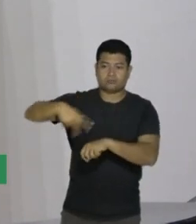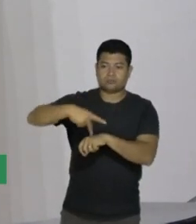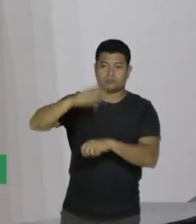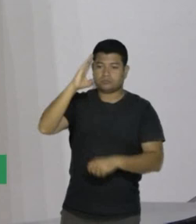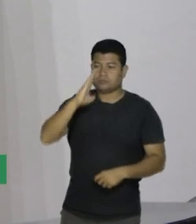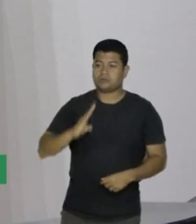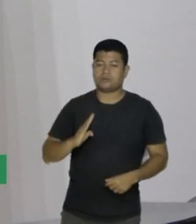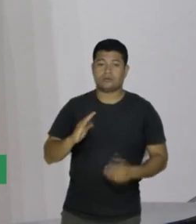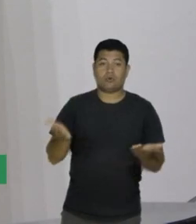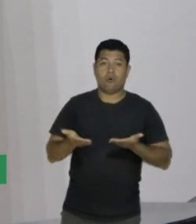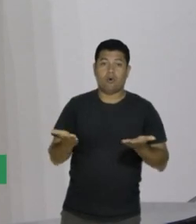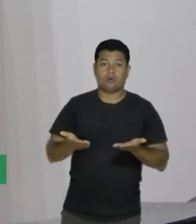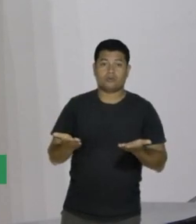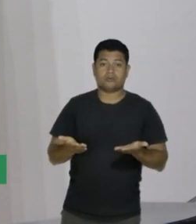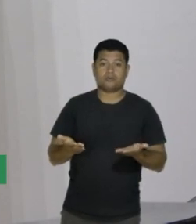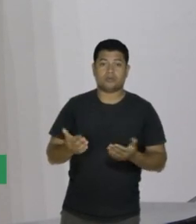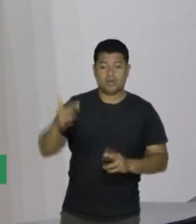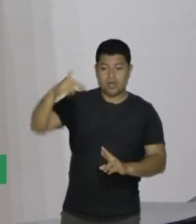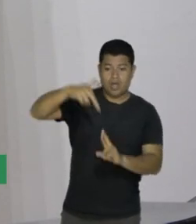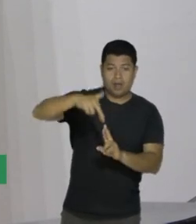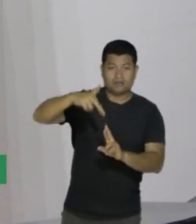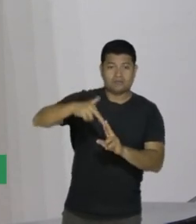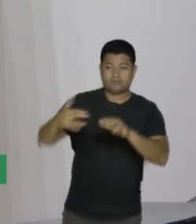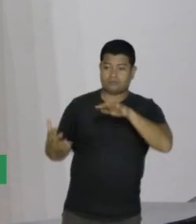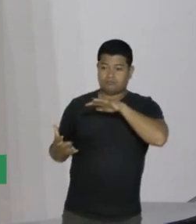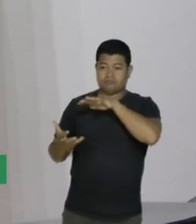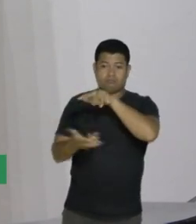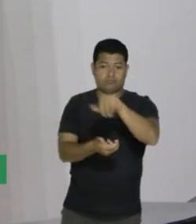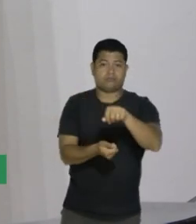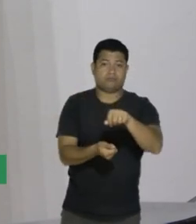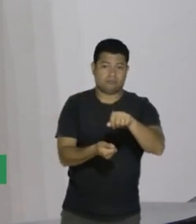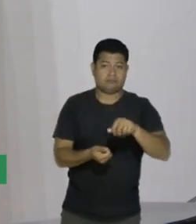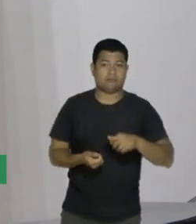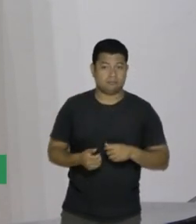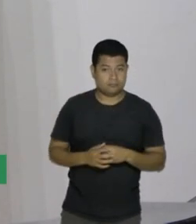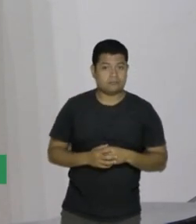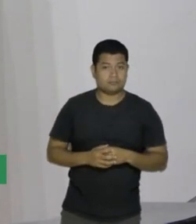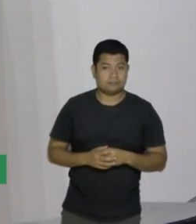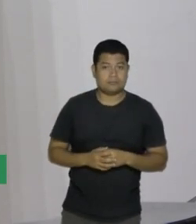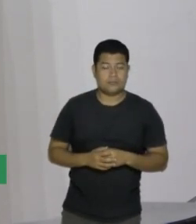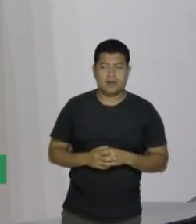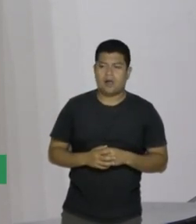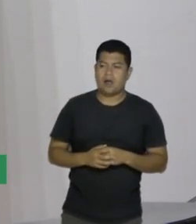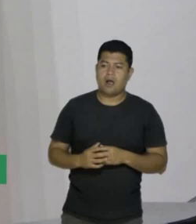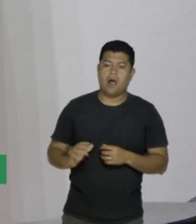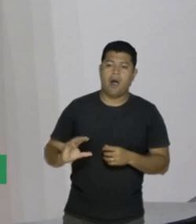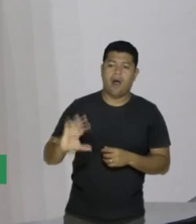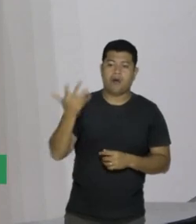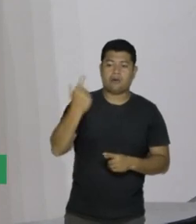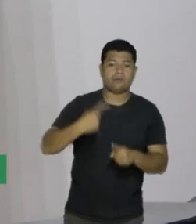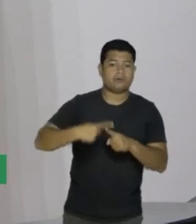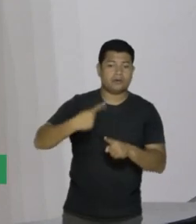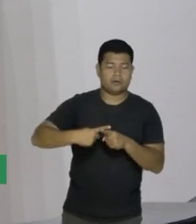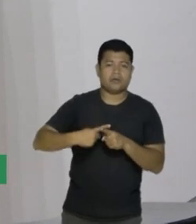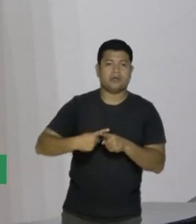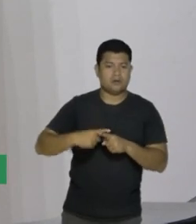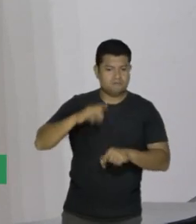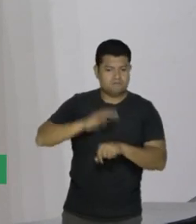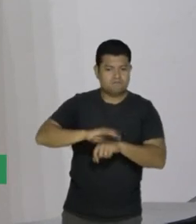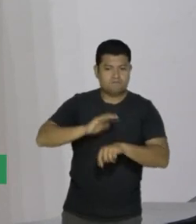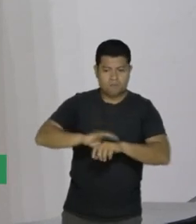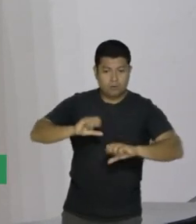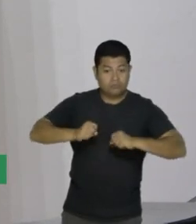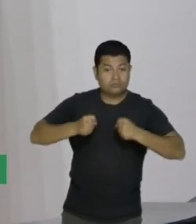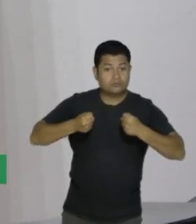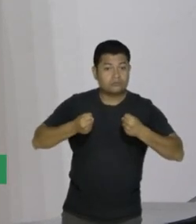somos referência Internacional e esse feito é Reflexo do comprometimento e